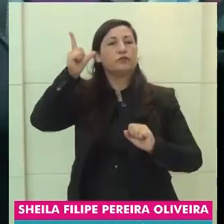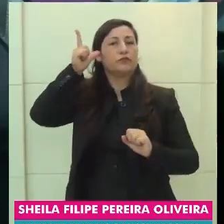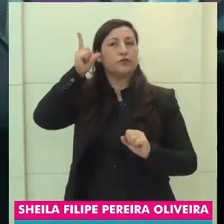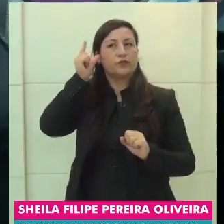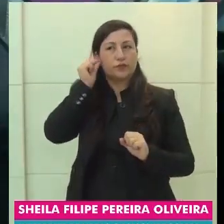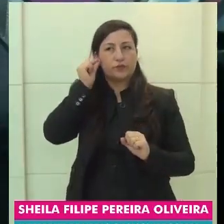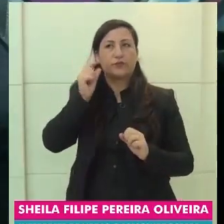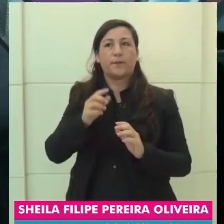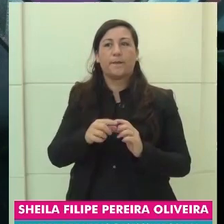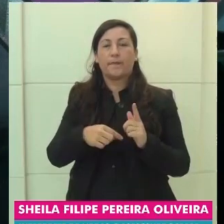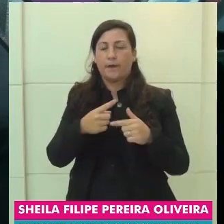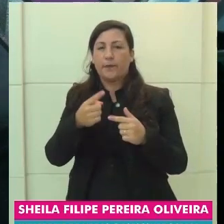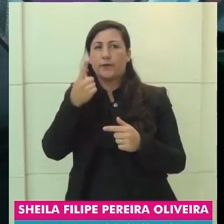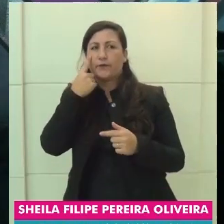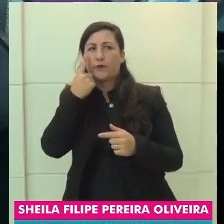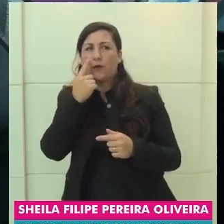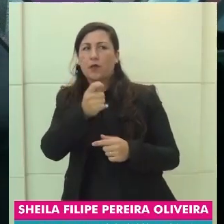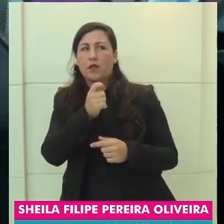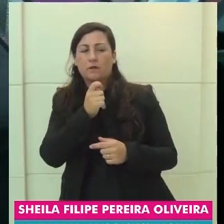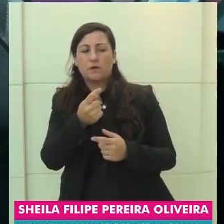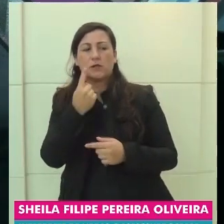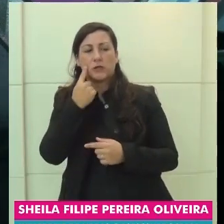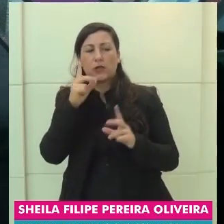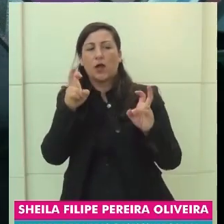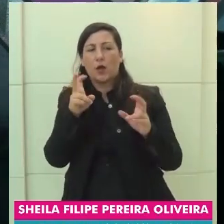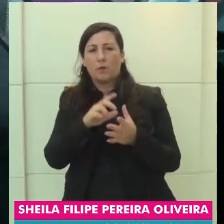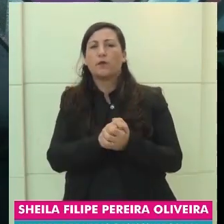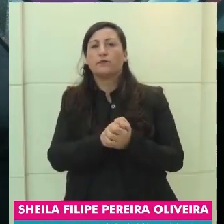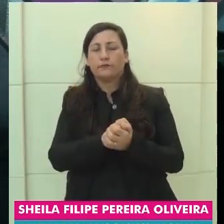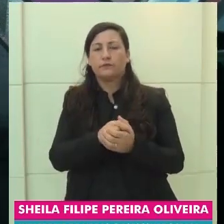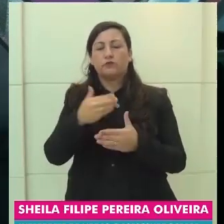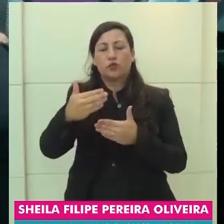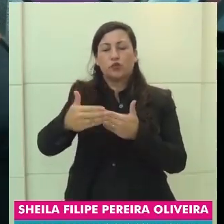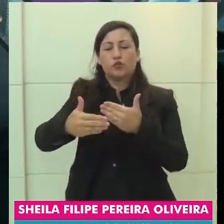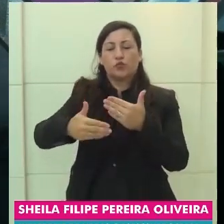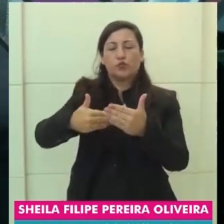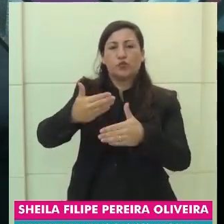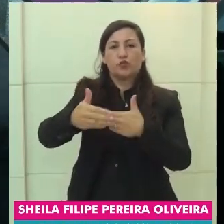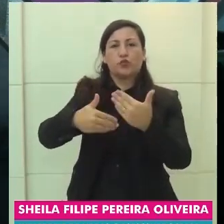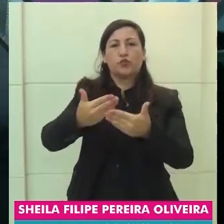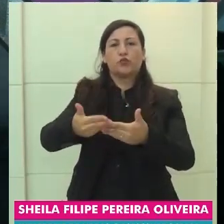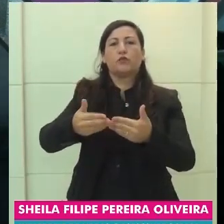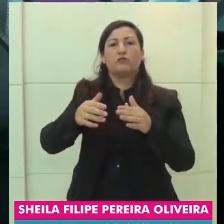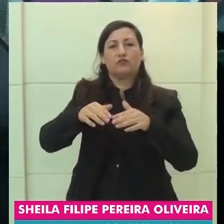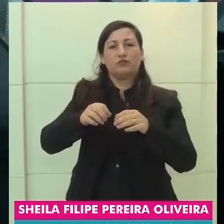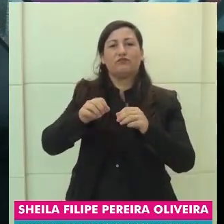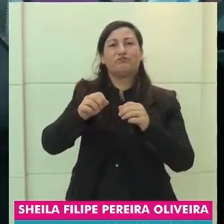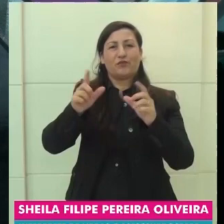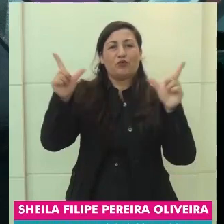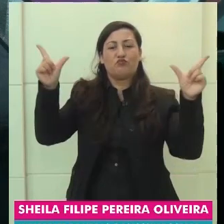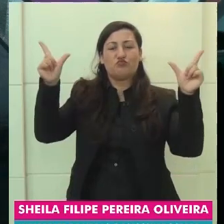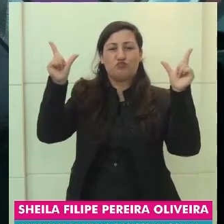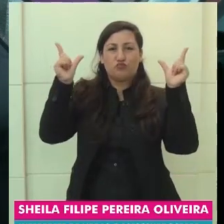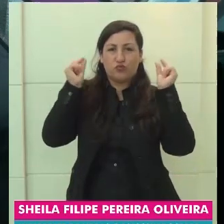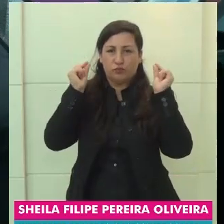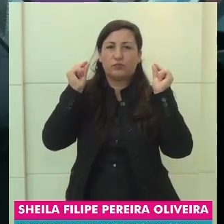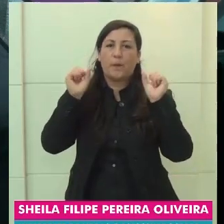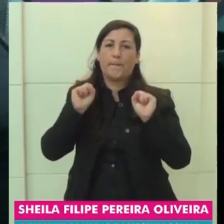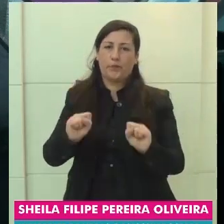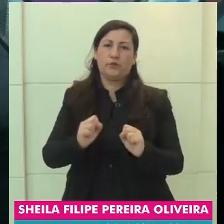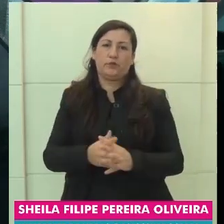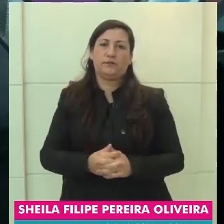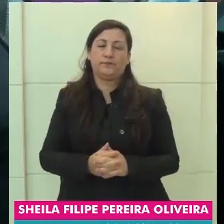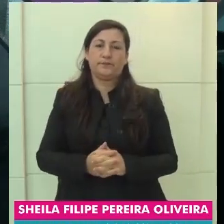entrevista para a gente sobre isso. Ao longo do tempo, né? Vai prejudicando a audição.